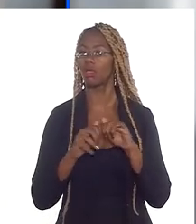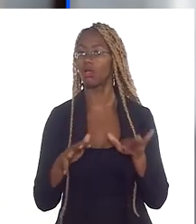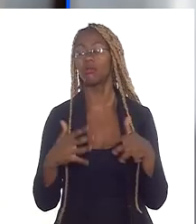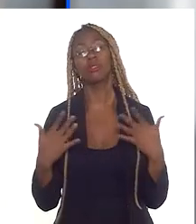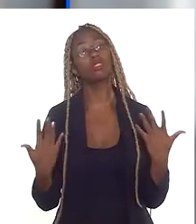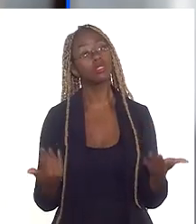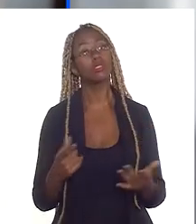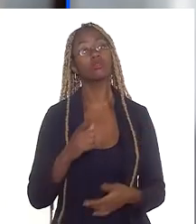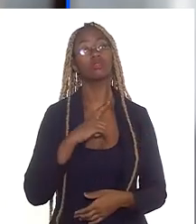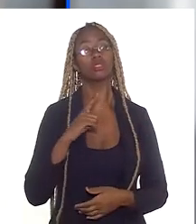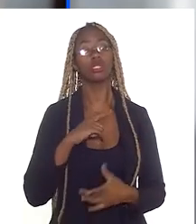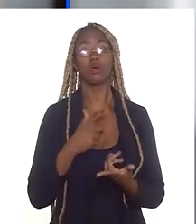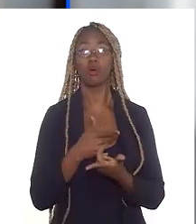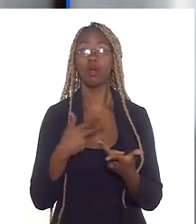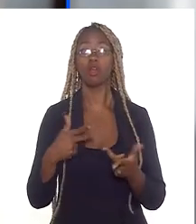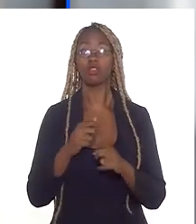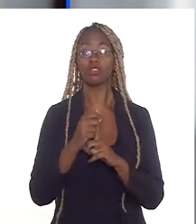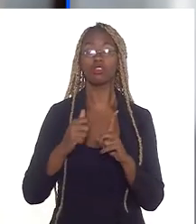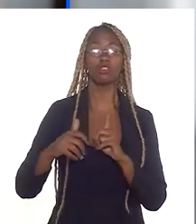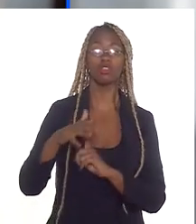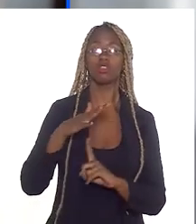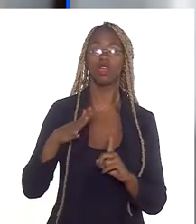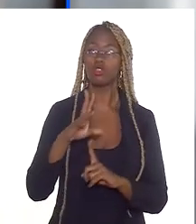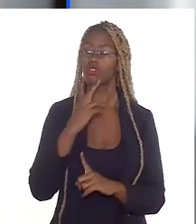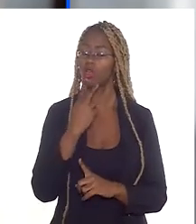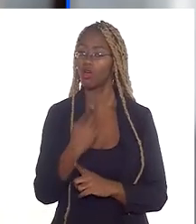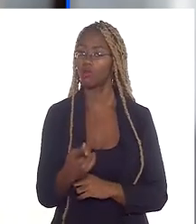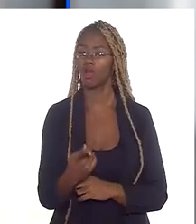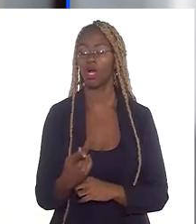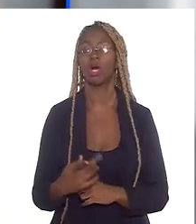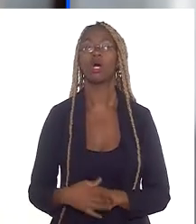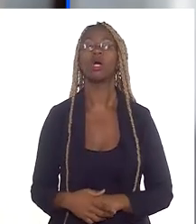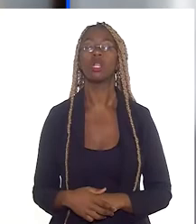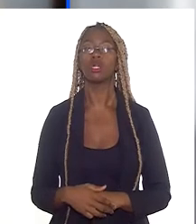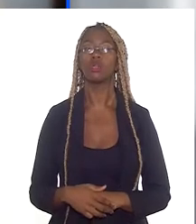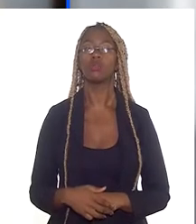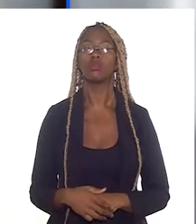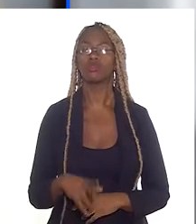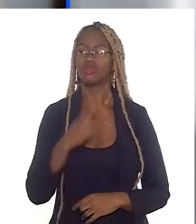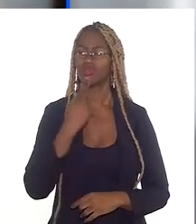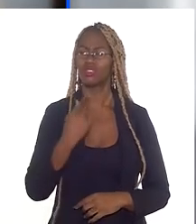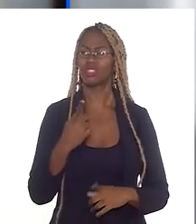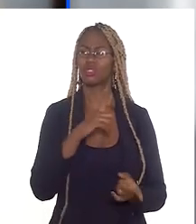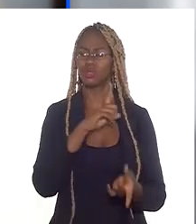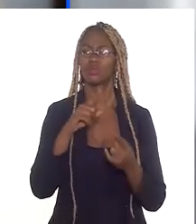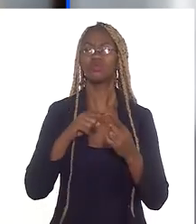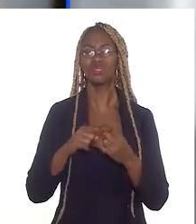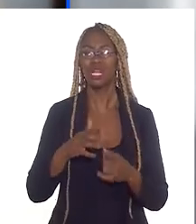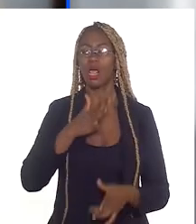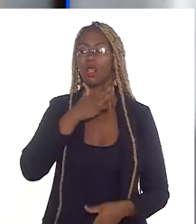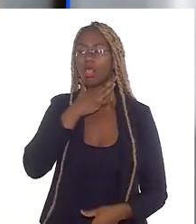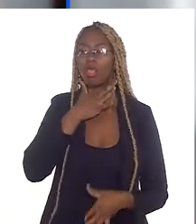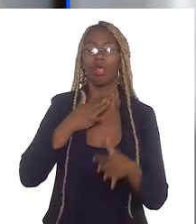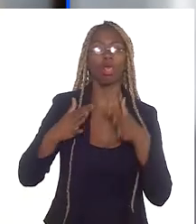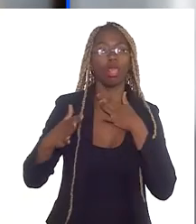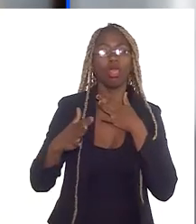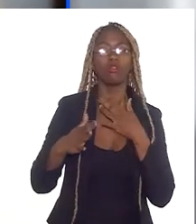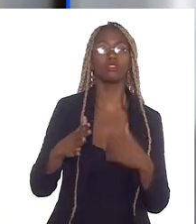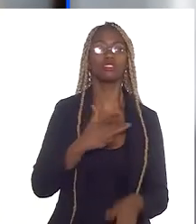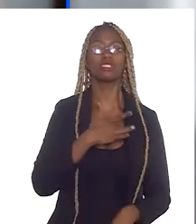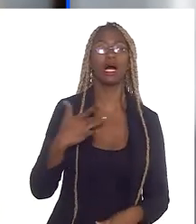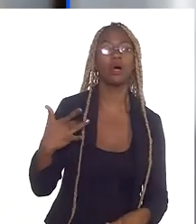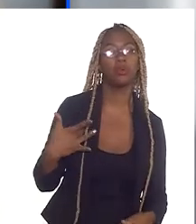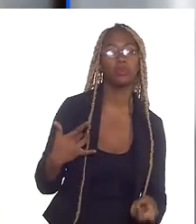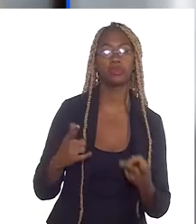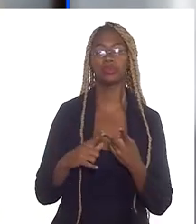existe mesmo um grande quadro que é social tiver é o chamo de uma constelação é de crises que a gente vem